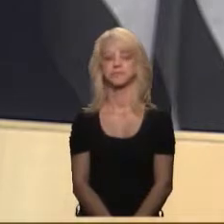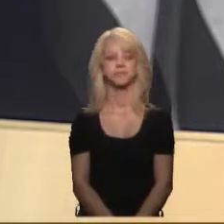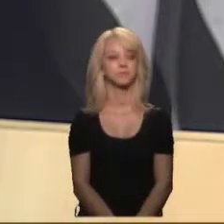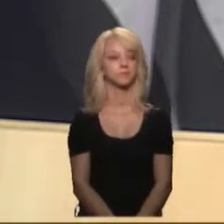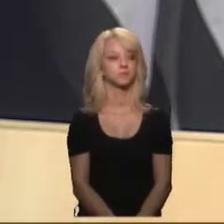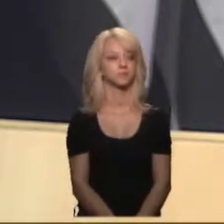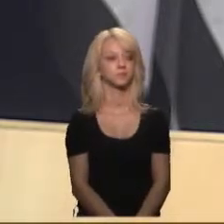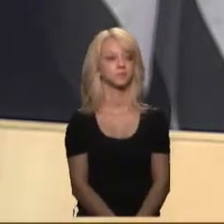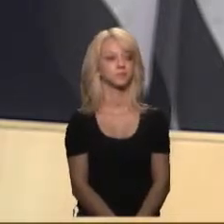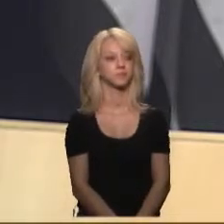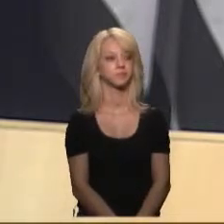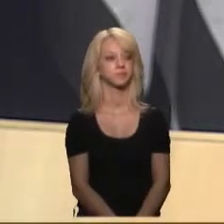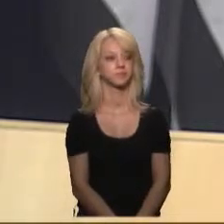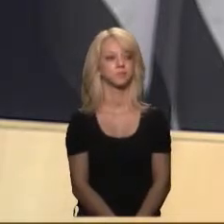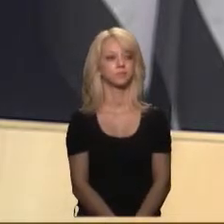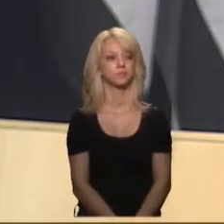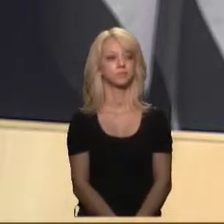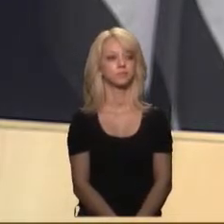Verdade.